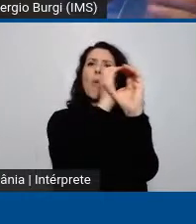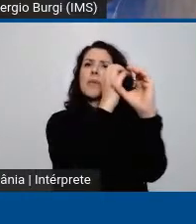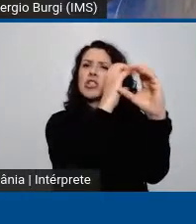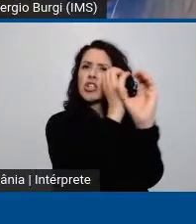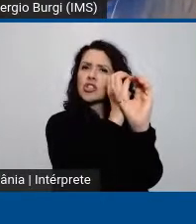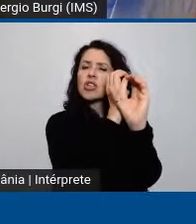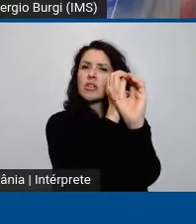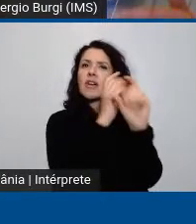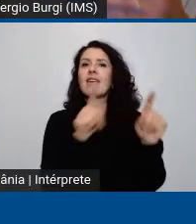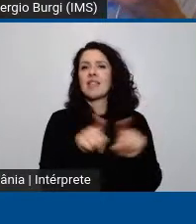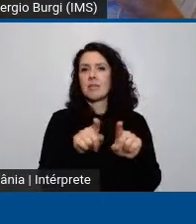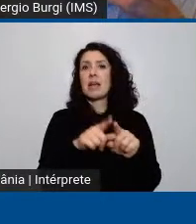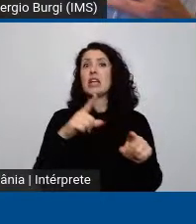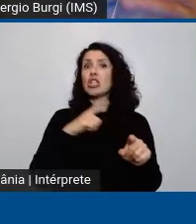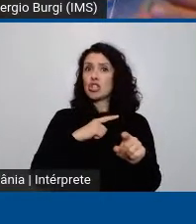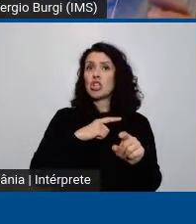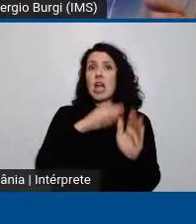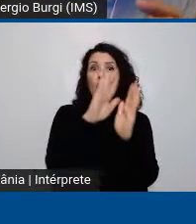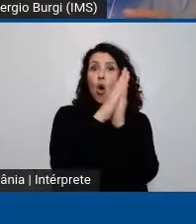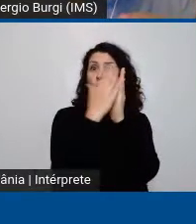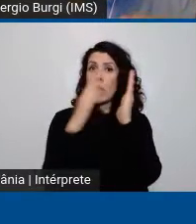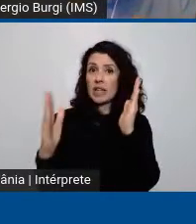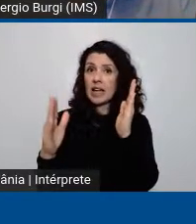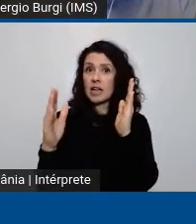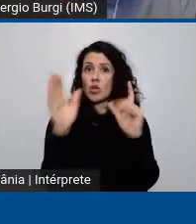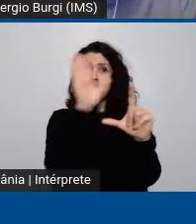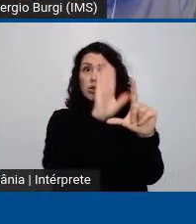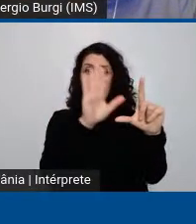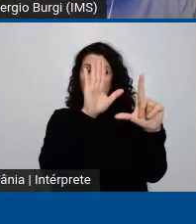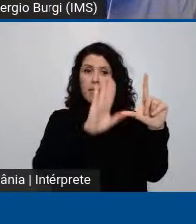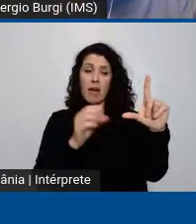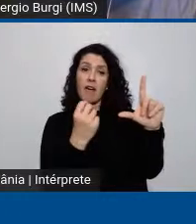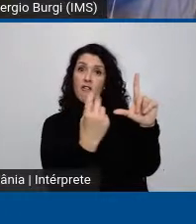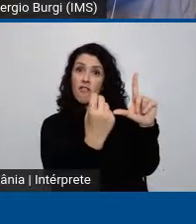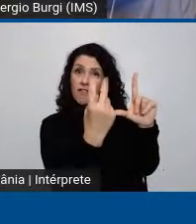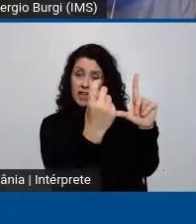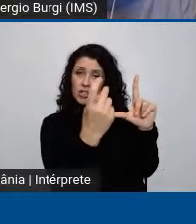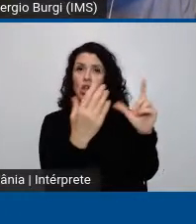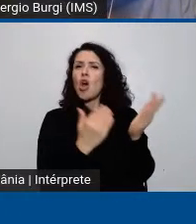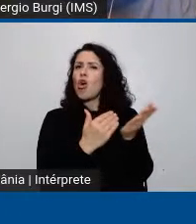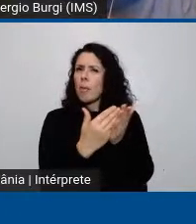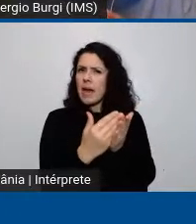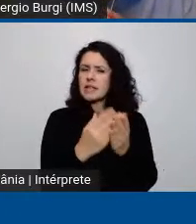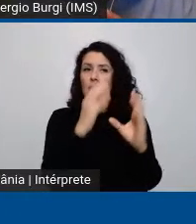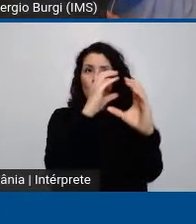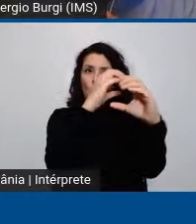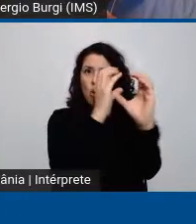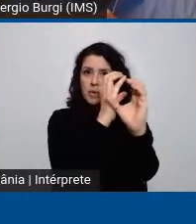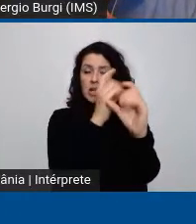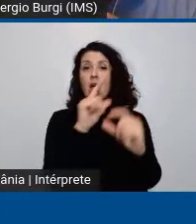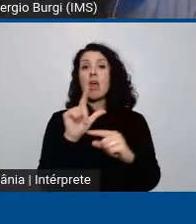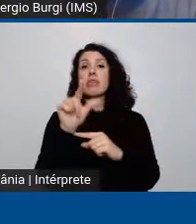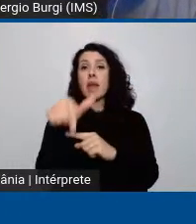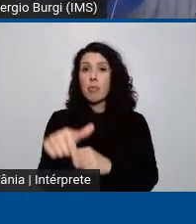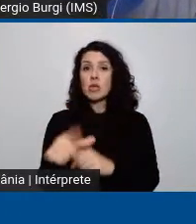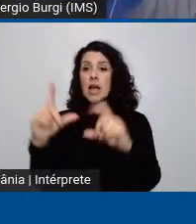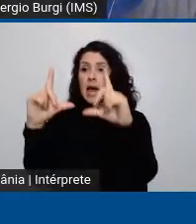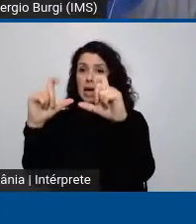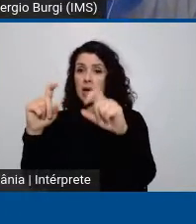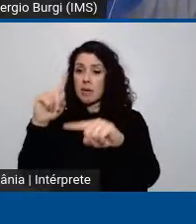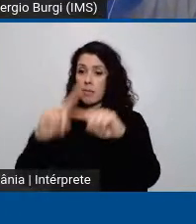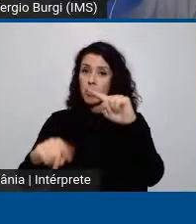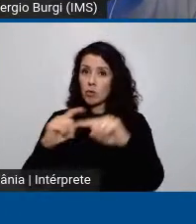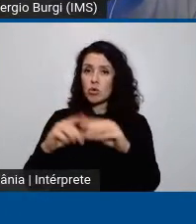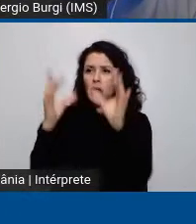catálogo que começa com o anúncio de objetivas, depois passa a descrever as câmeras e acessórios, né? Mas um